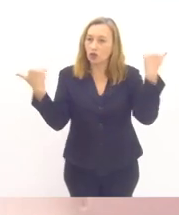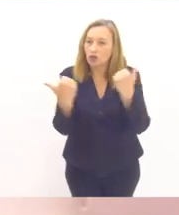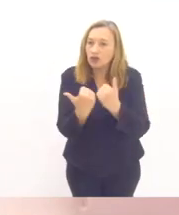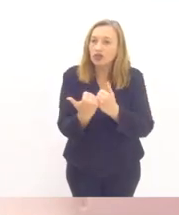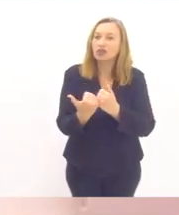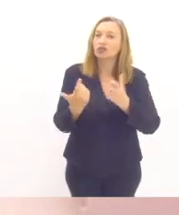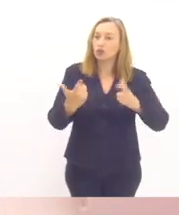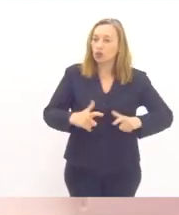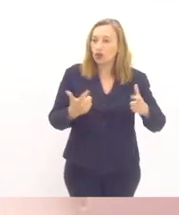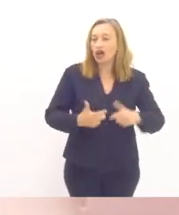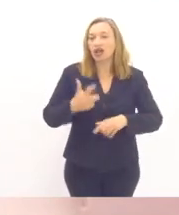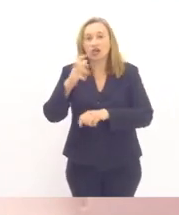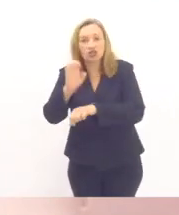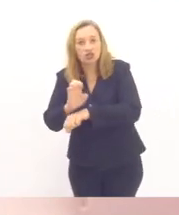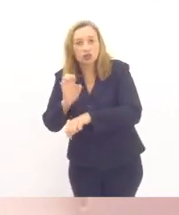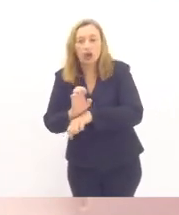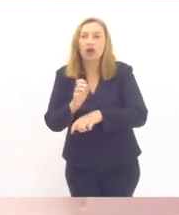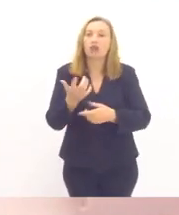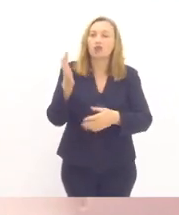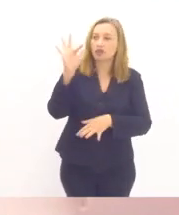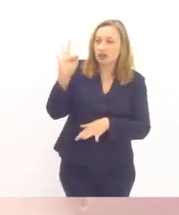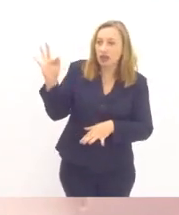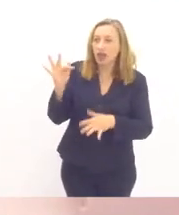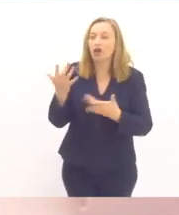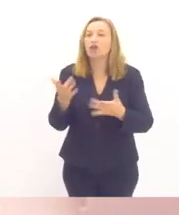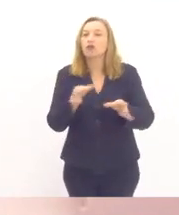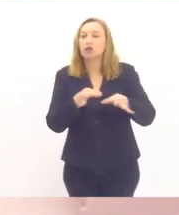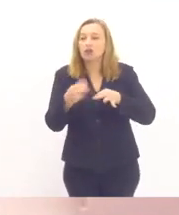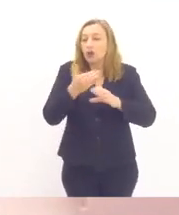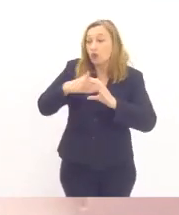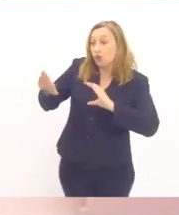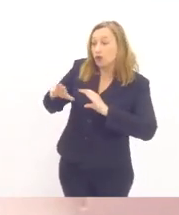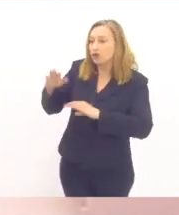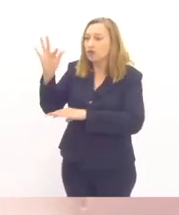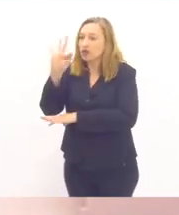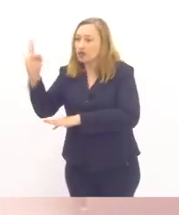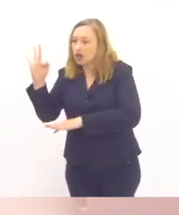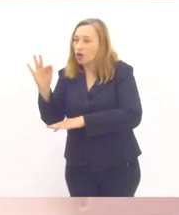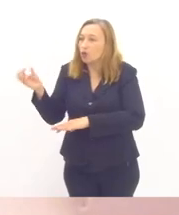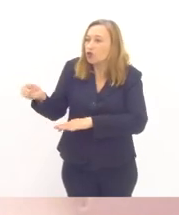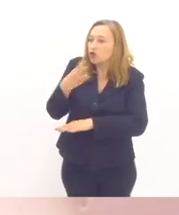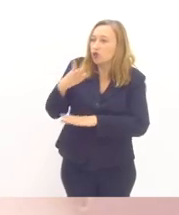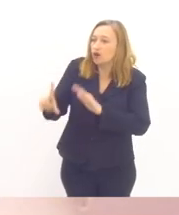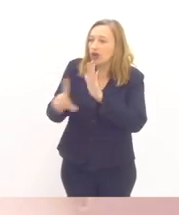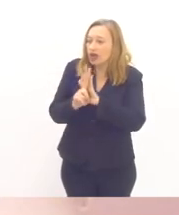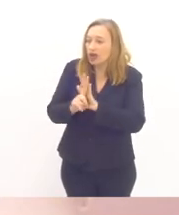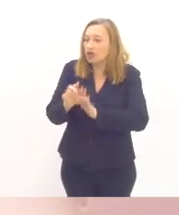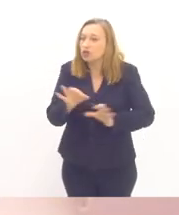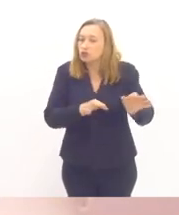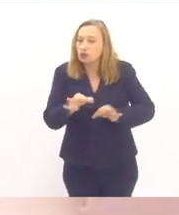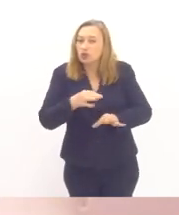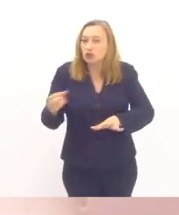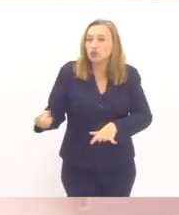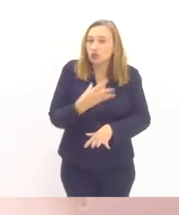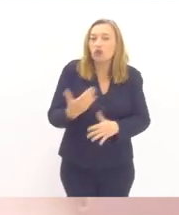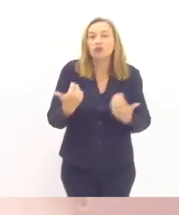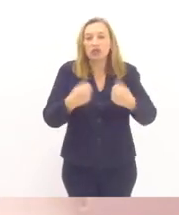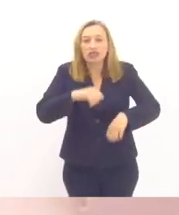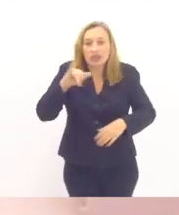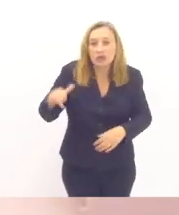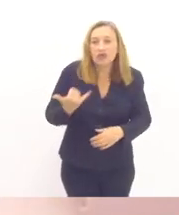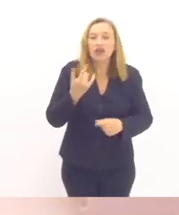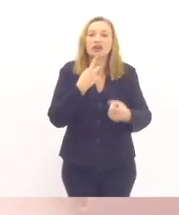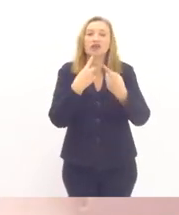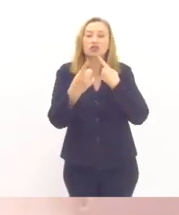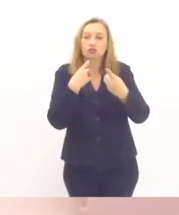estaduais, culminar com uma conferência nacional, mandar depois o projeto para o Congresso Nacional para que seja uma nova lei federal instituindo um novo plano. Então, e a gente tem que aproveitar esse